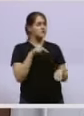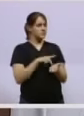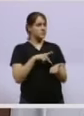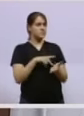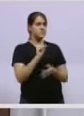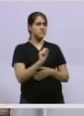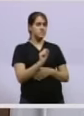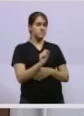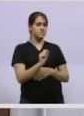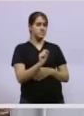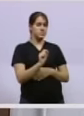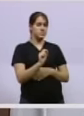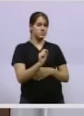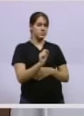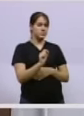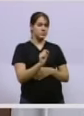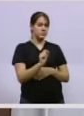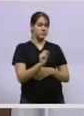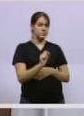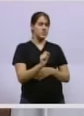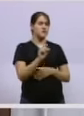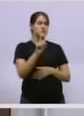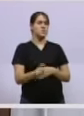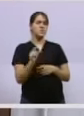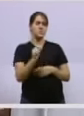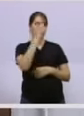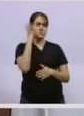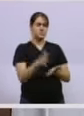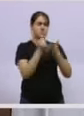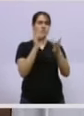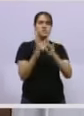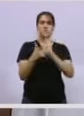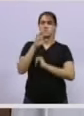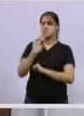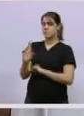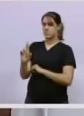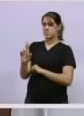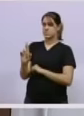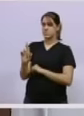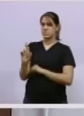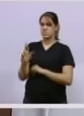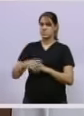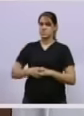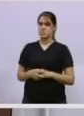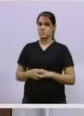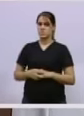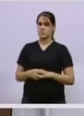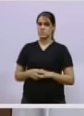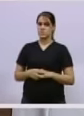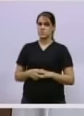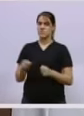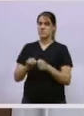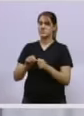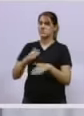verdad que son pocos los que se salvan? Jesús respondió, haced todo esfuerzo